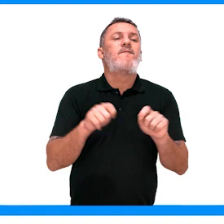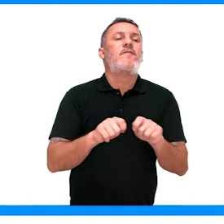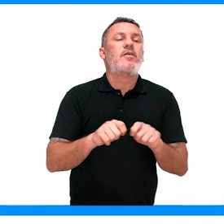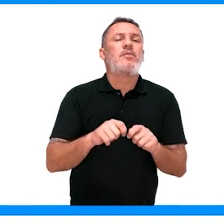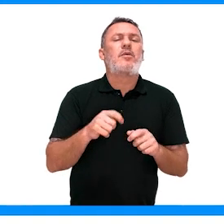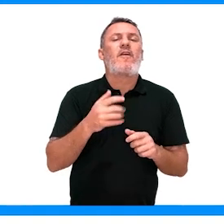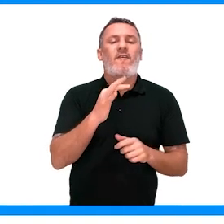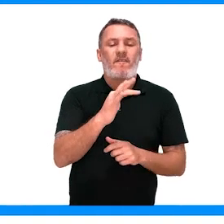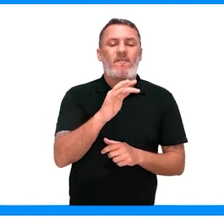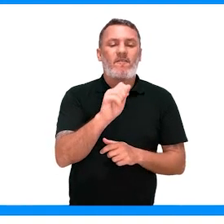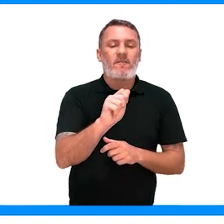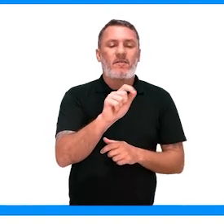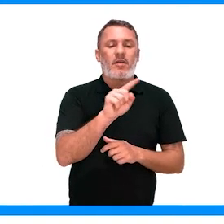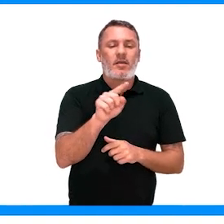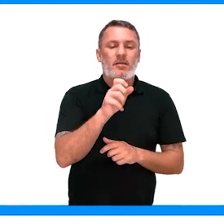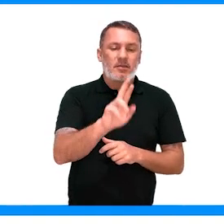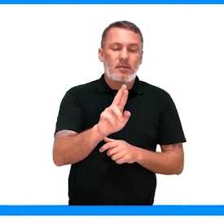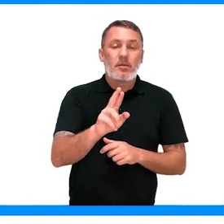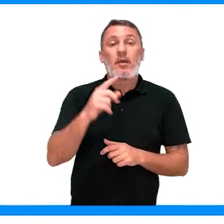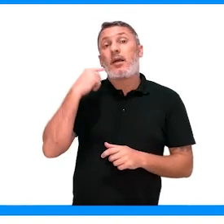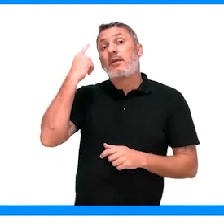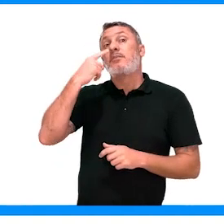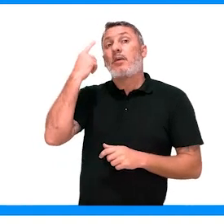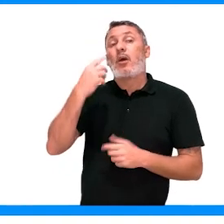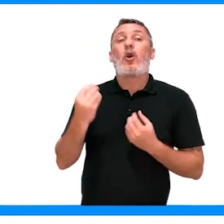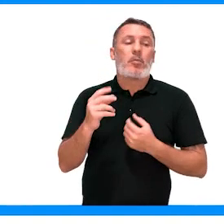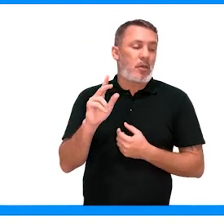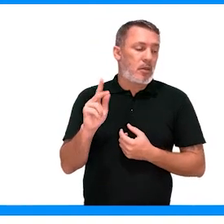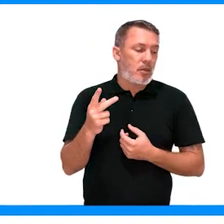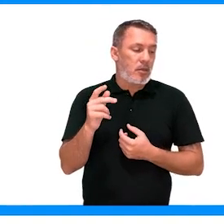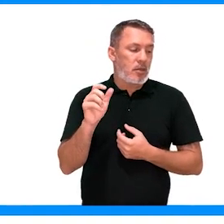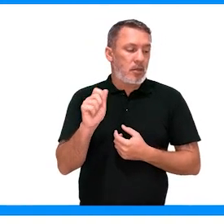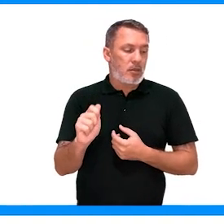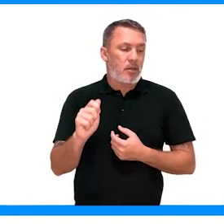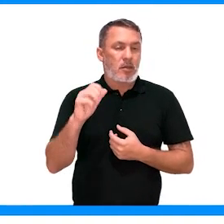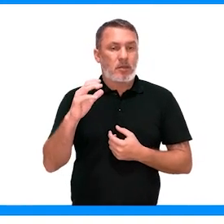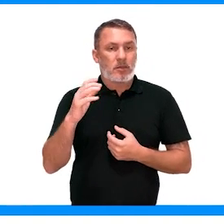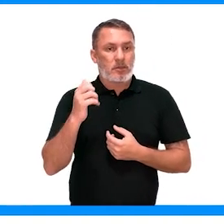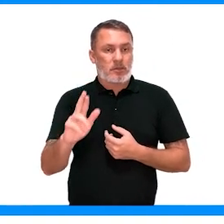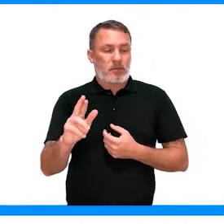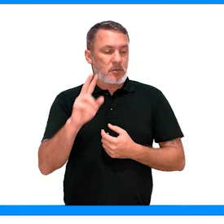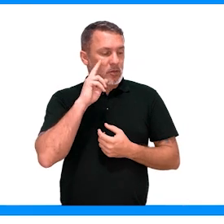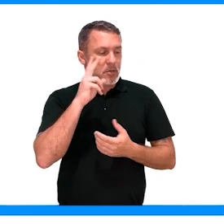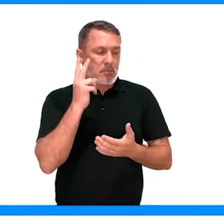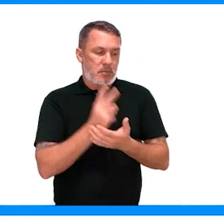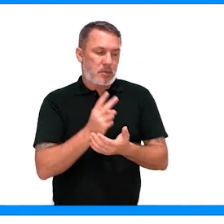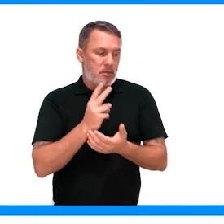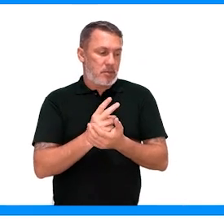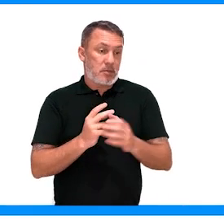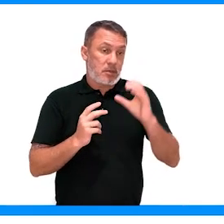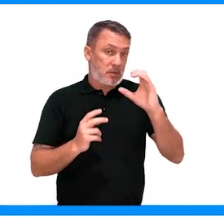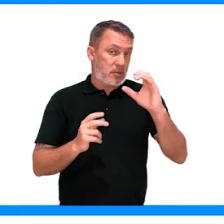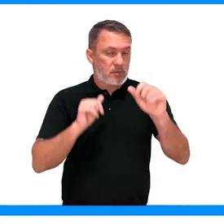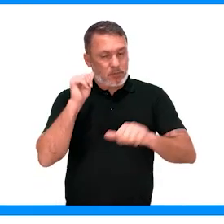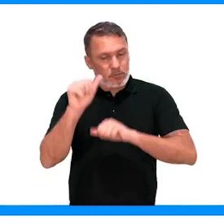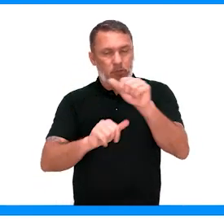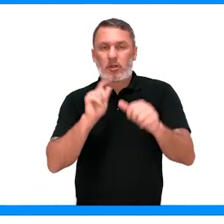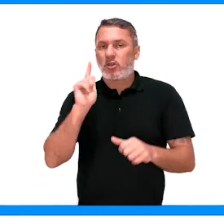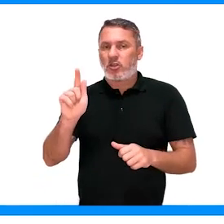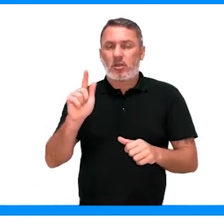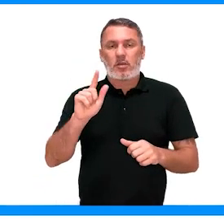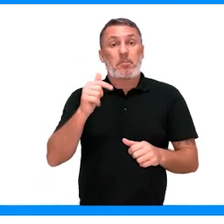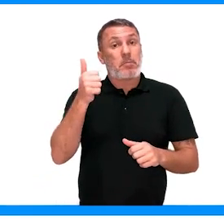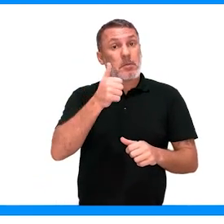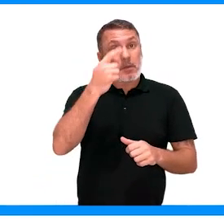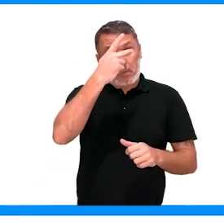é hacer. Ele também vai entrar um Gzinho aí, mas se vocês observarem, depois vai ser tudo igualzinho o verbo